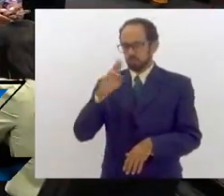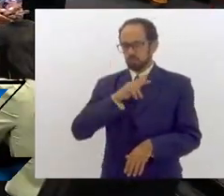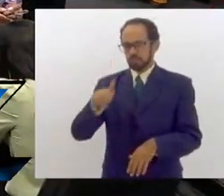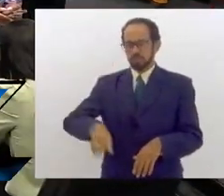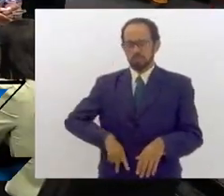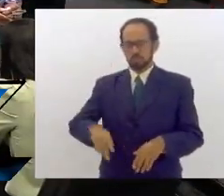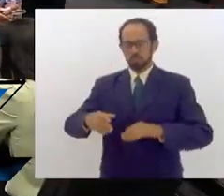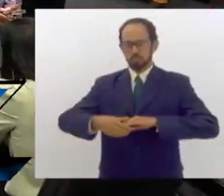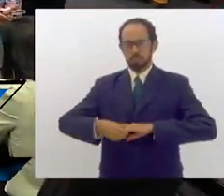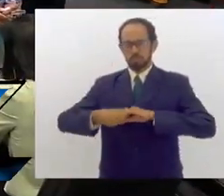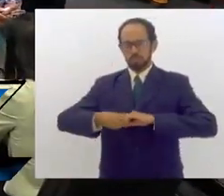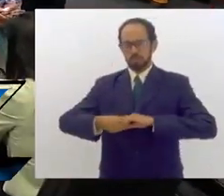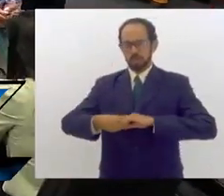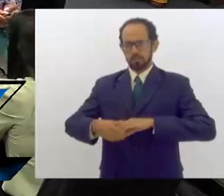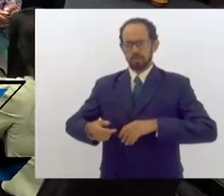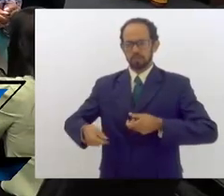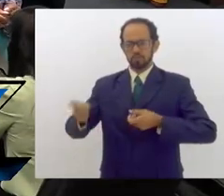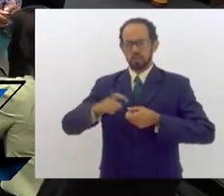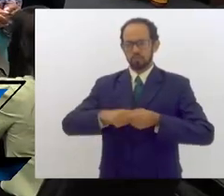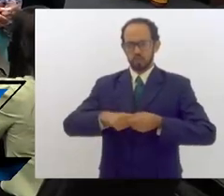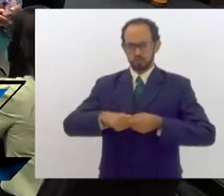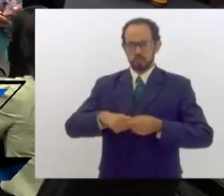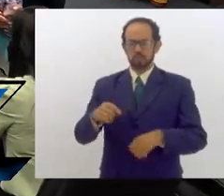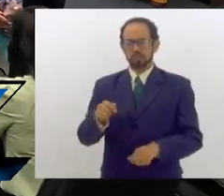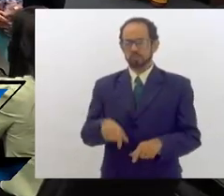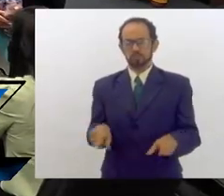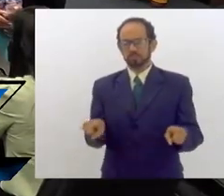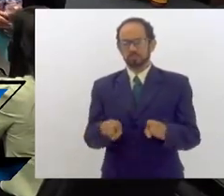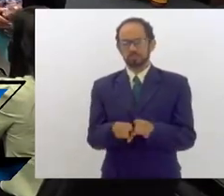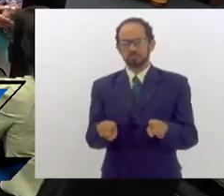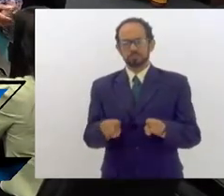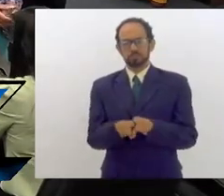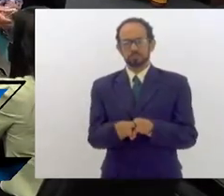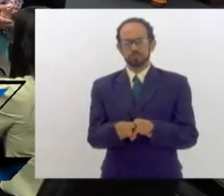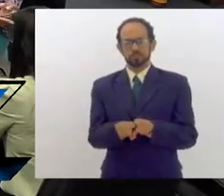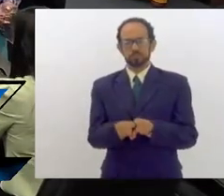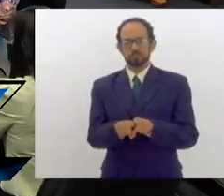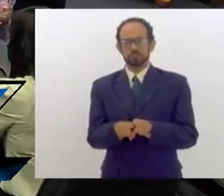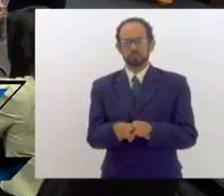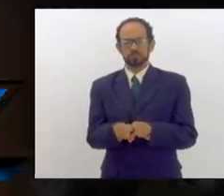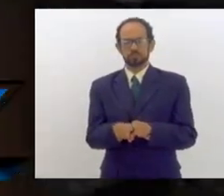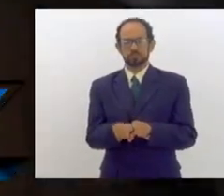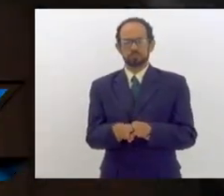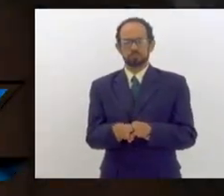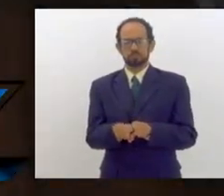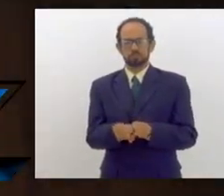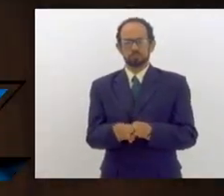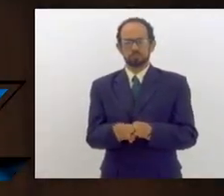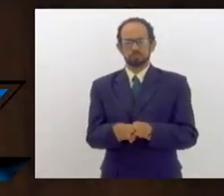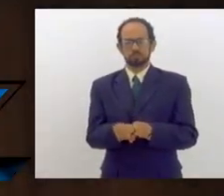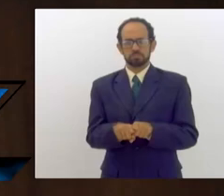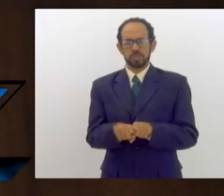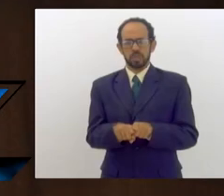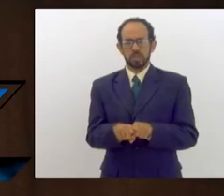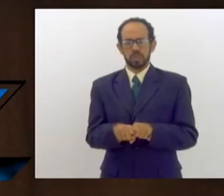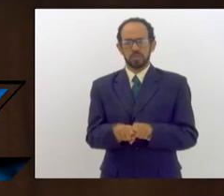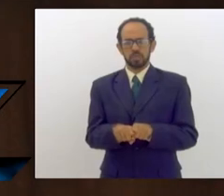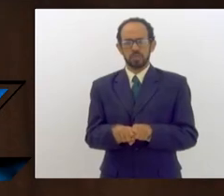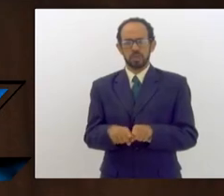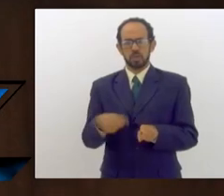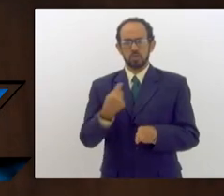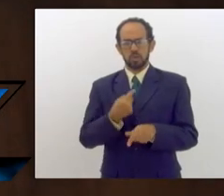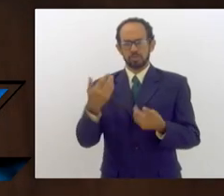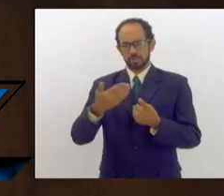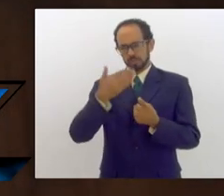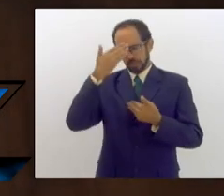cumprimentar pelo seu restabelecimento e colocar aqui a nossa gratidão